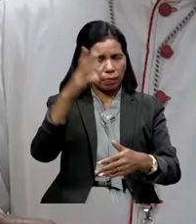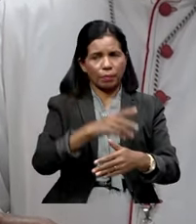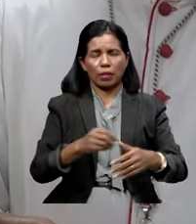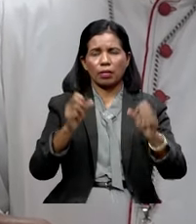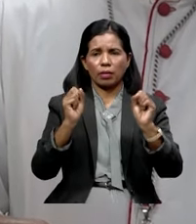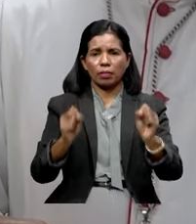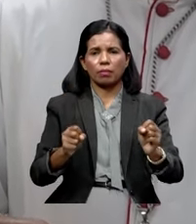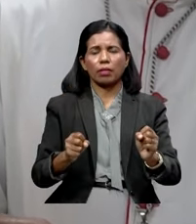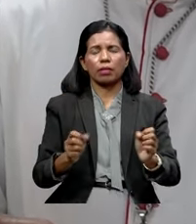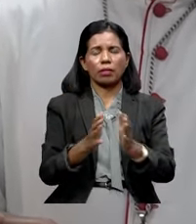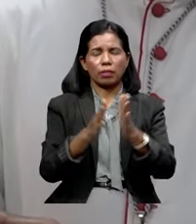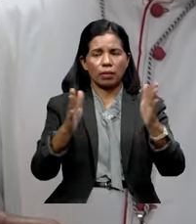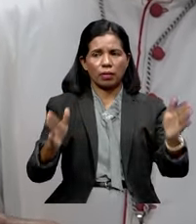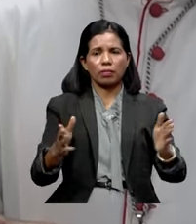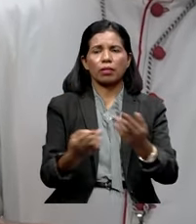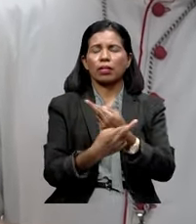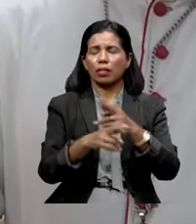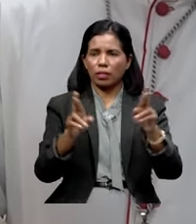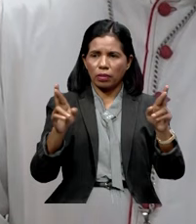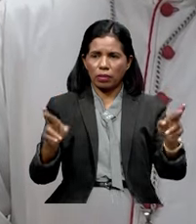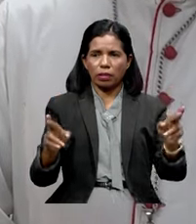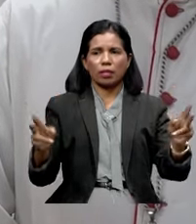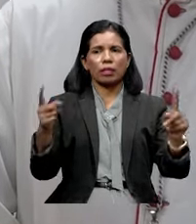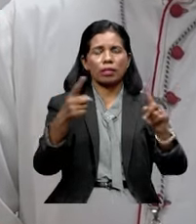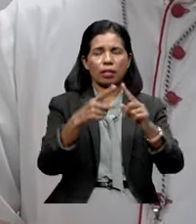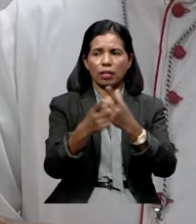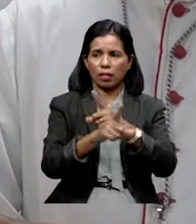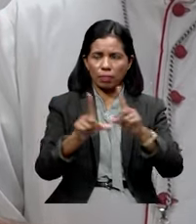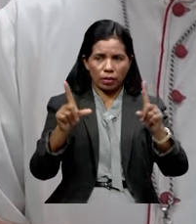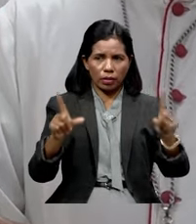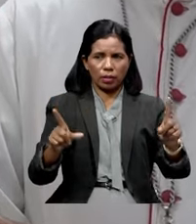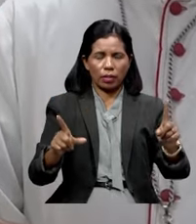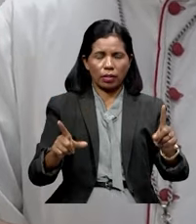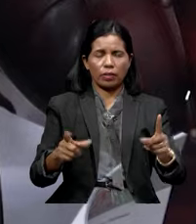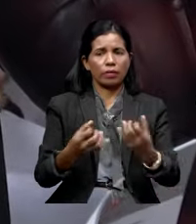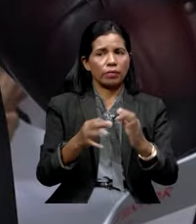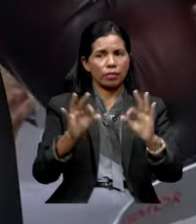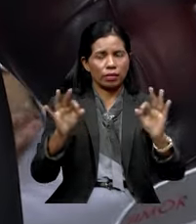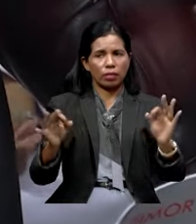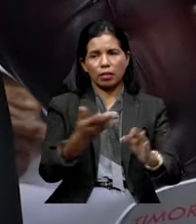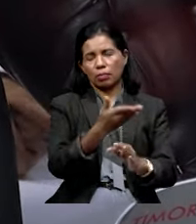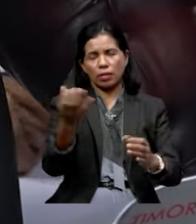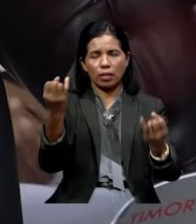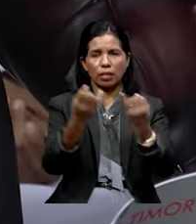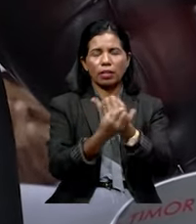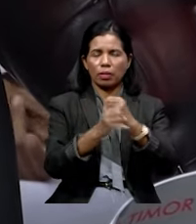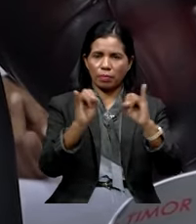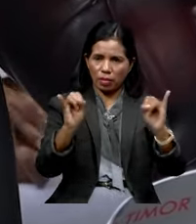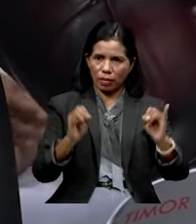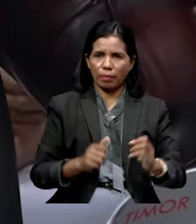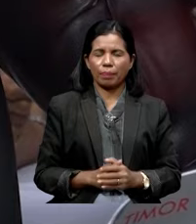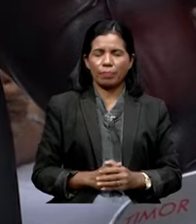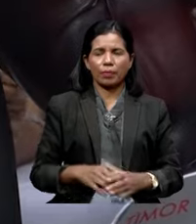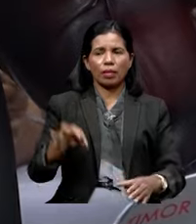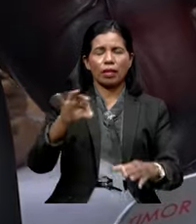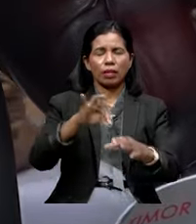conseguir este grande resultado da liberdade, chegar à autodeterminação e independência. Consulta